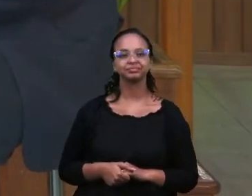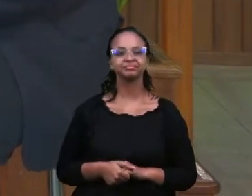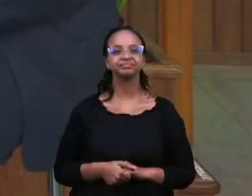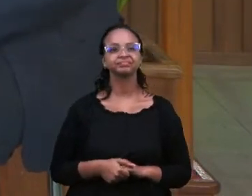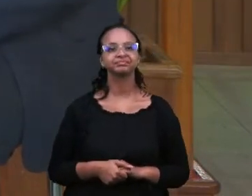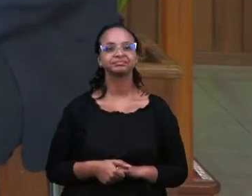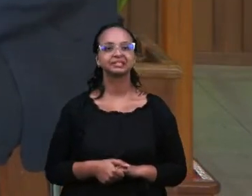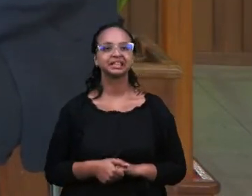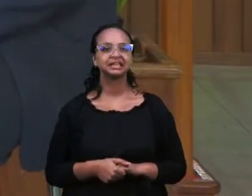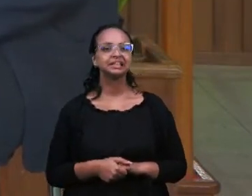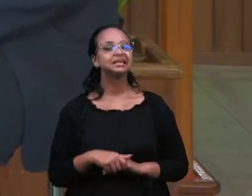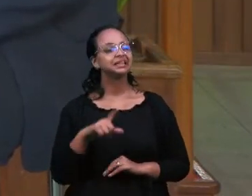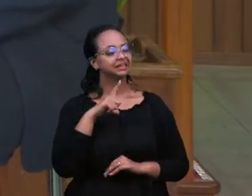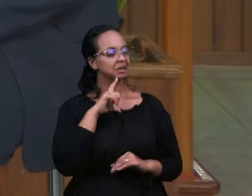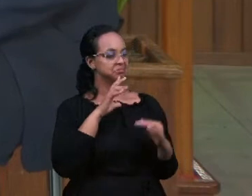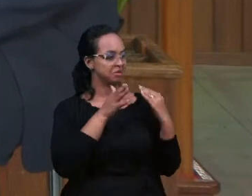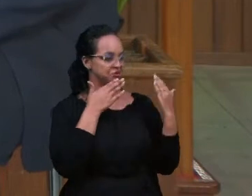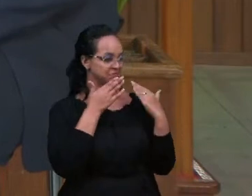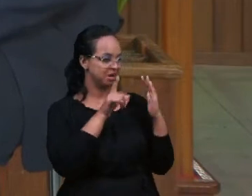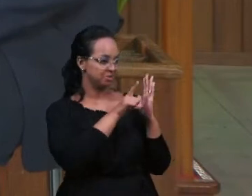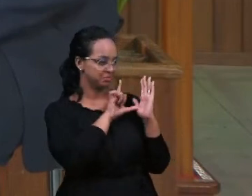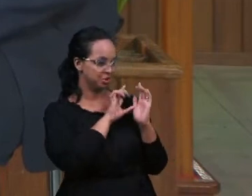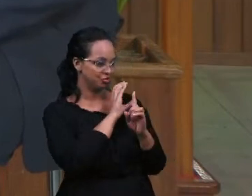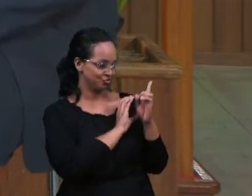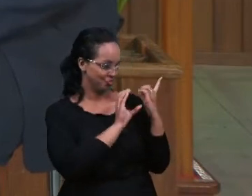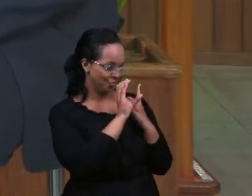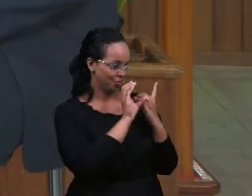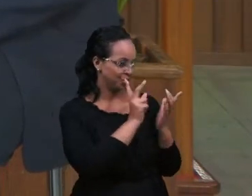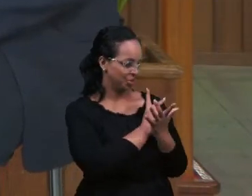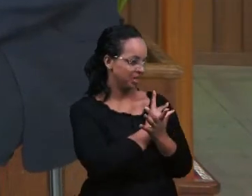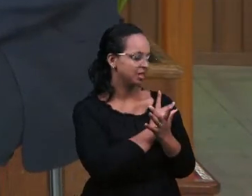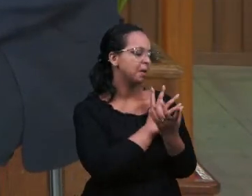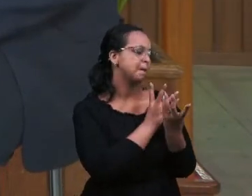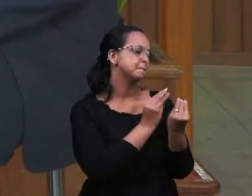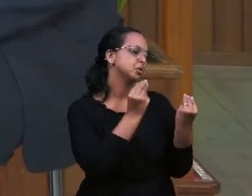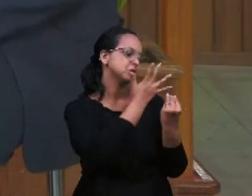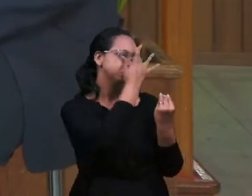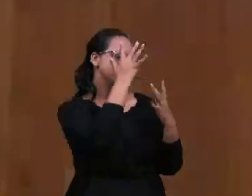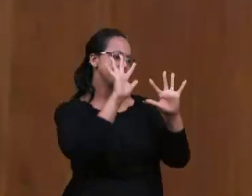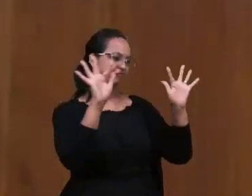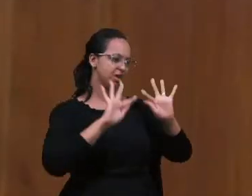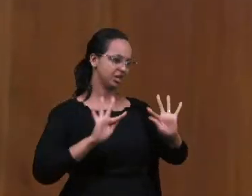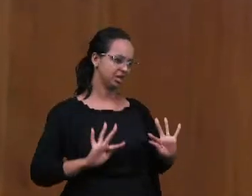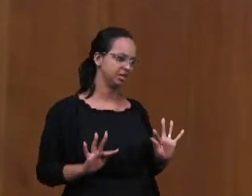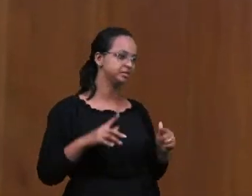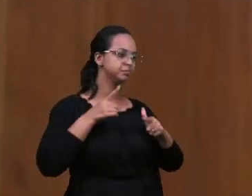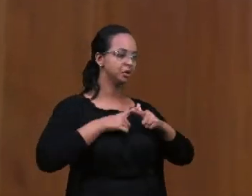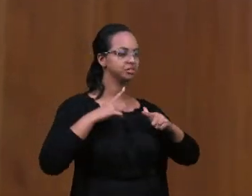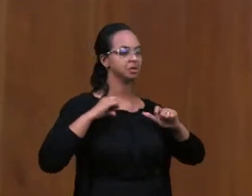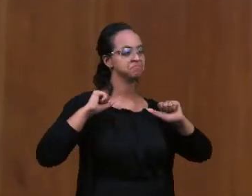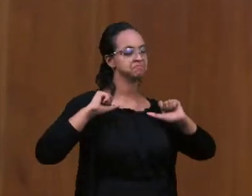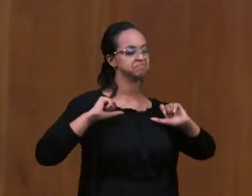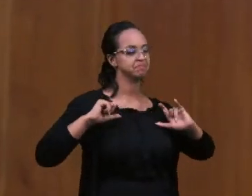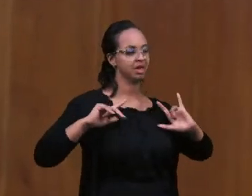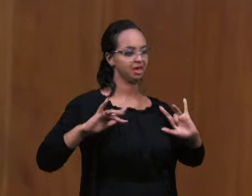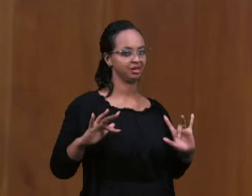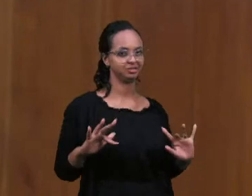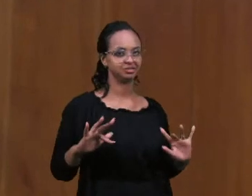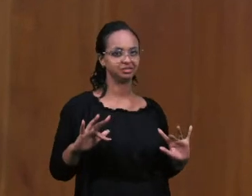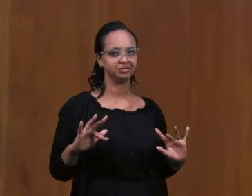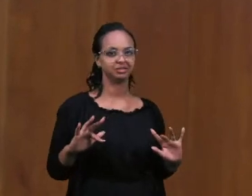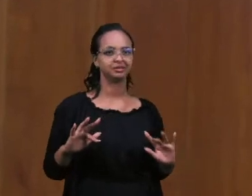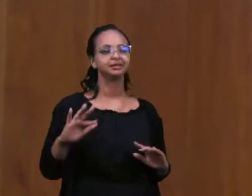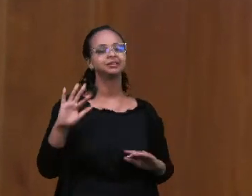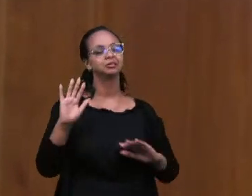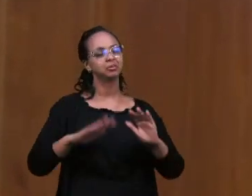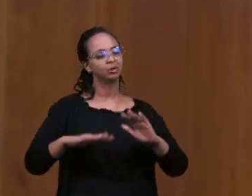esse bate-papo, essa conversa que a gente tem antes do culto, muitos irmãos têm se alegrado, têm recebido uma bênção, dentre